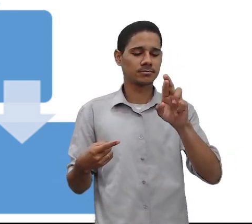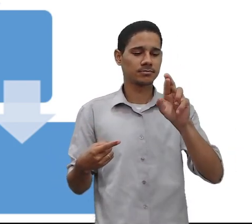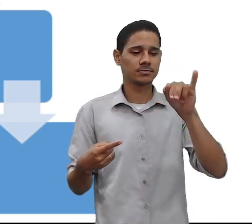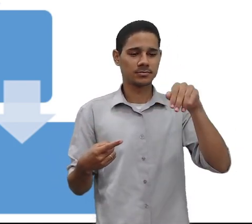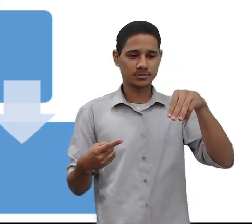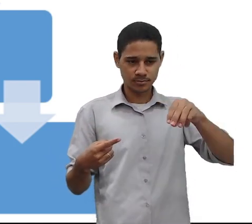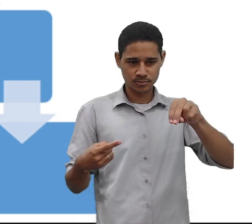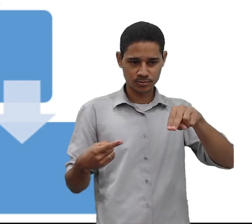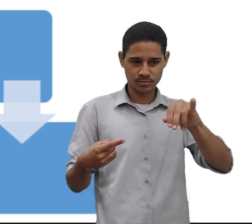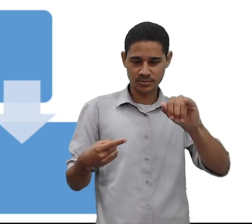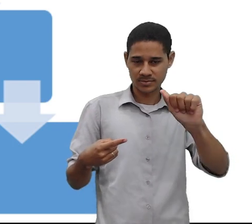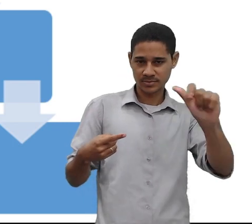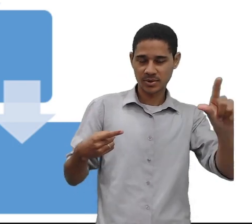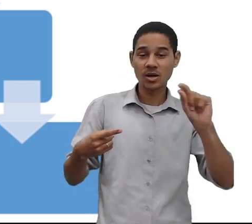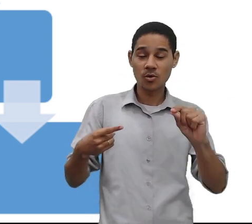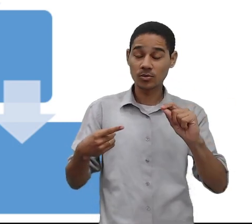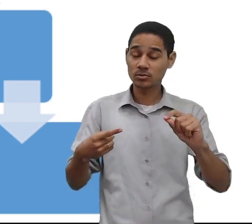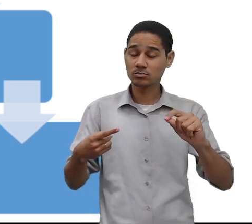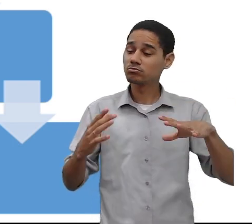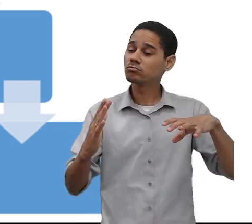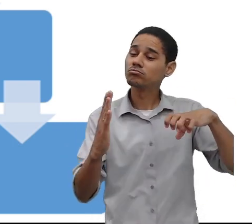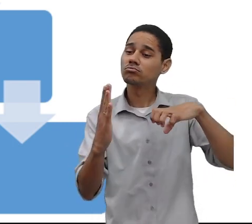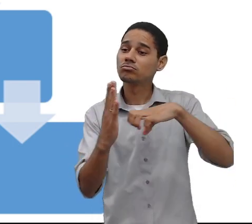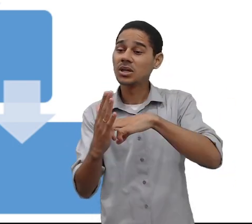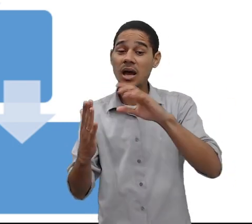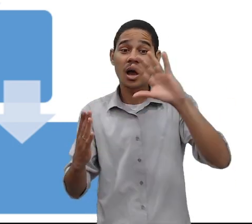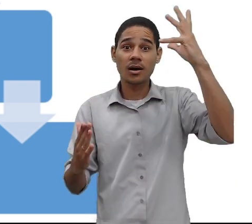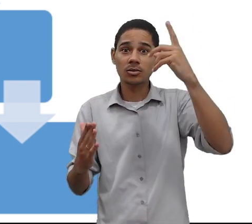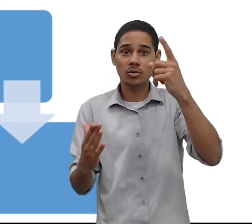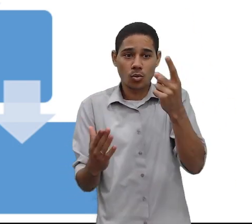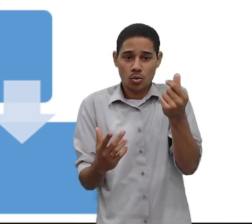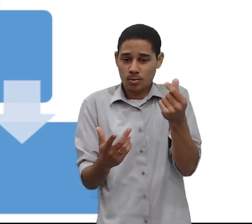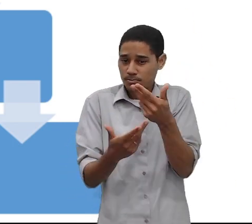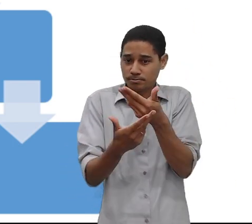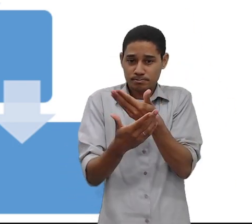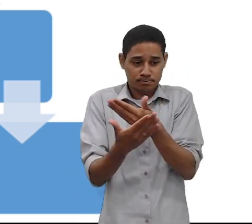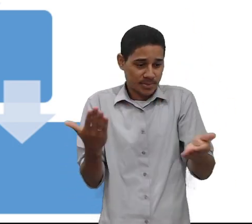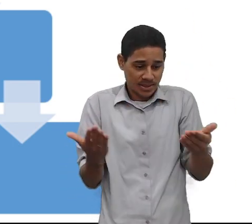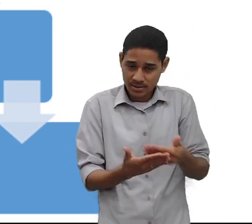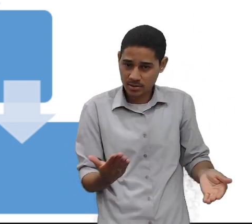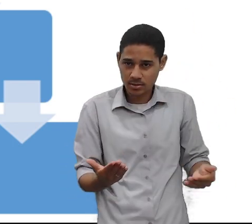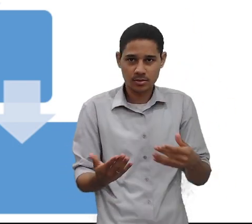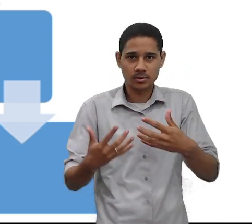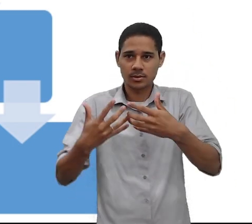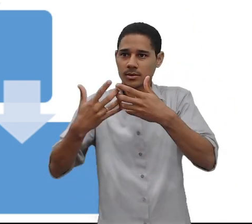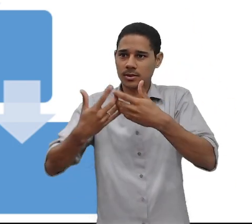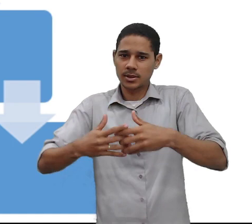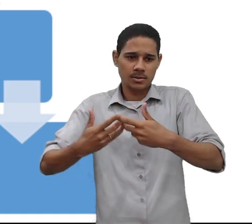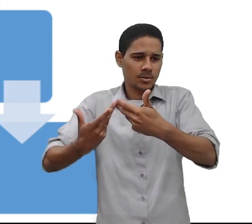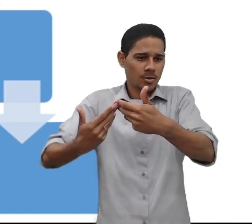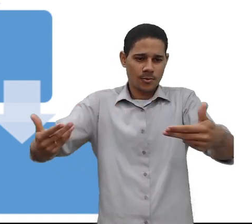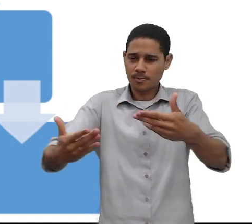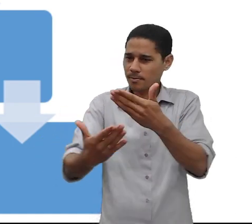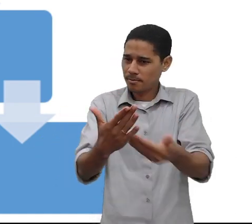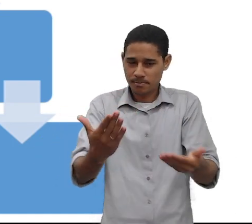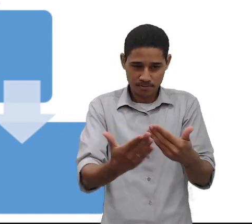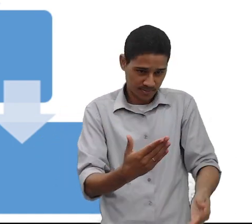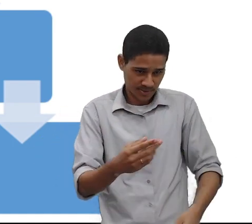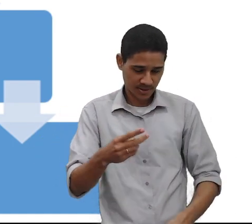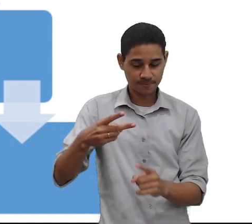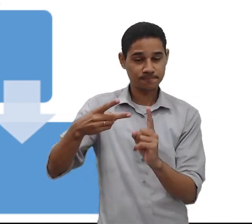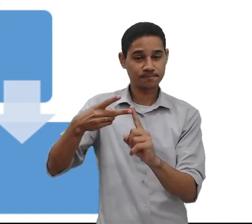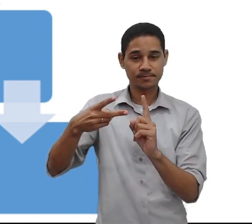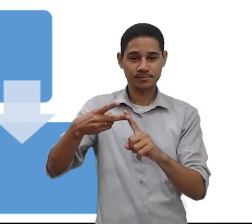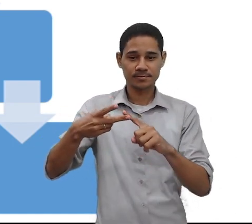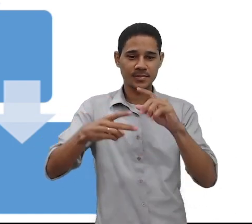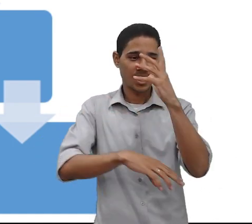aquele acidente que causa algum dano material, perda de um equipamento, por exemplo. Acidente ambiental